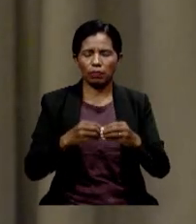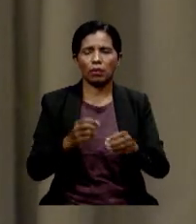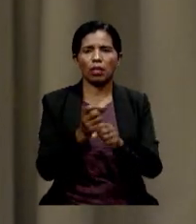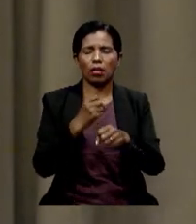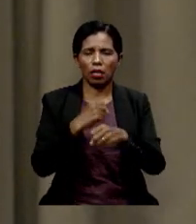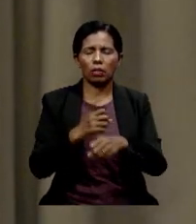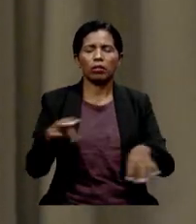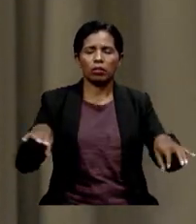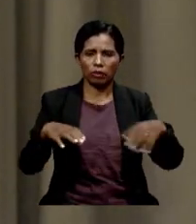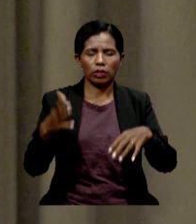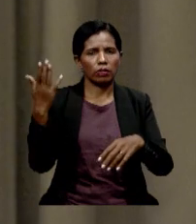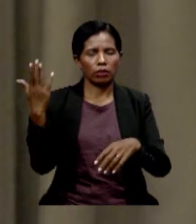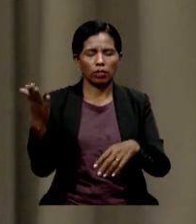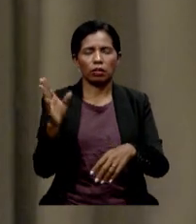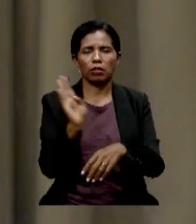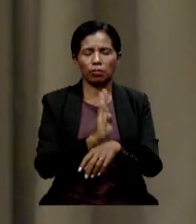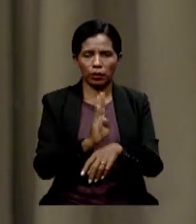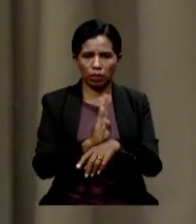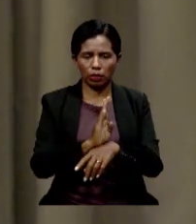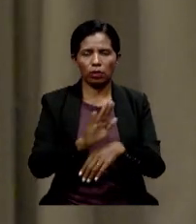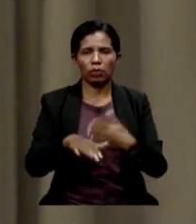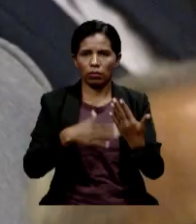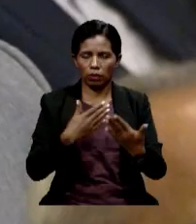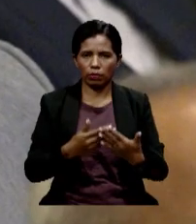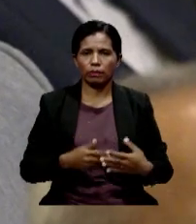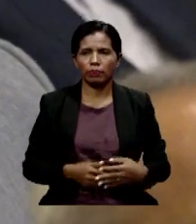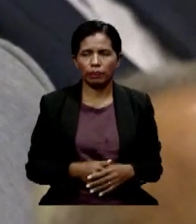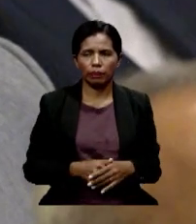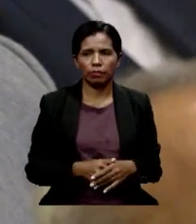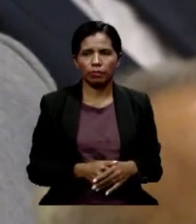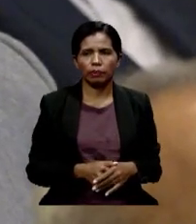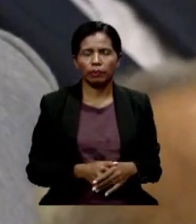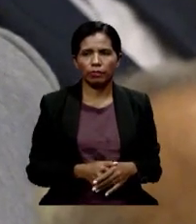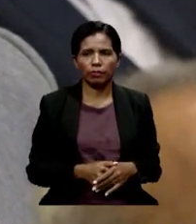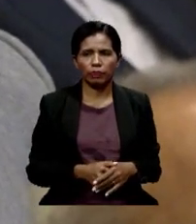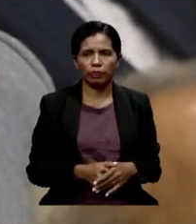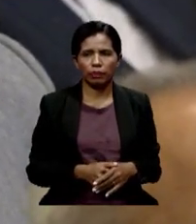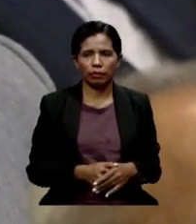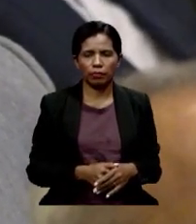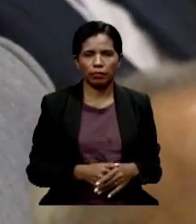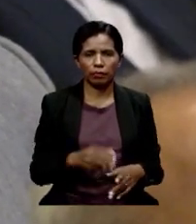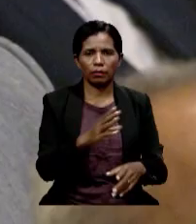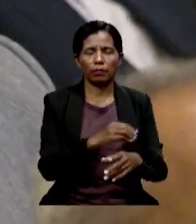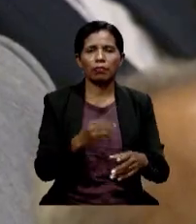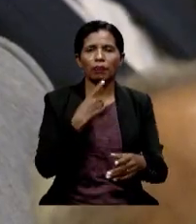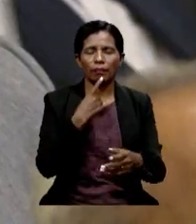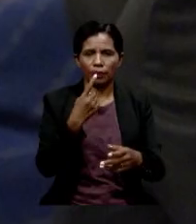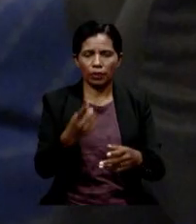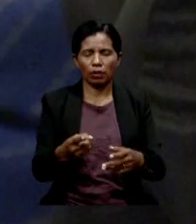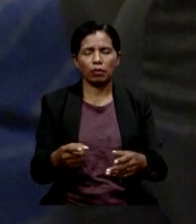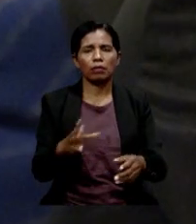rurais, nos agricultores rurais, nos pequenos negociantes rurais, quando pensamos nos